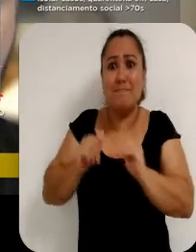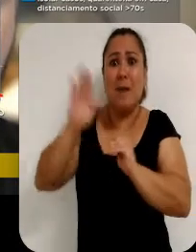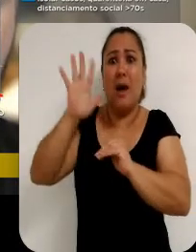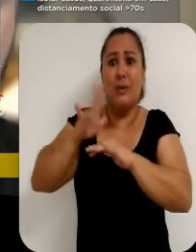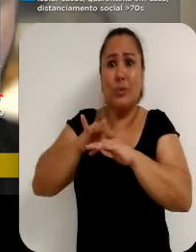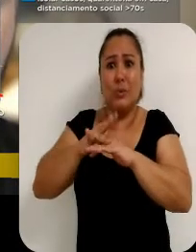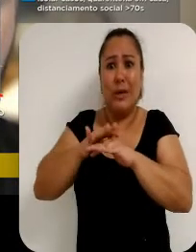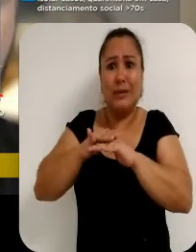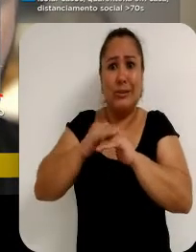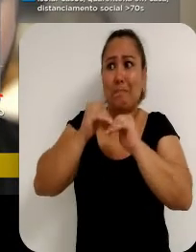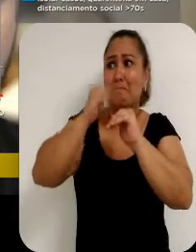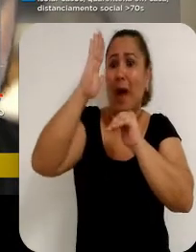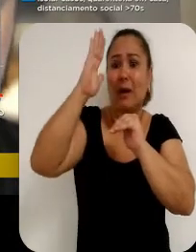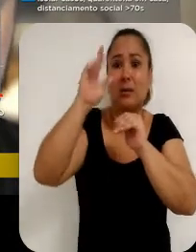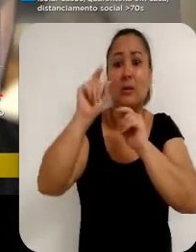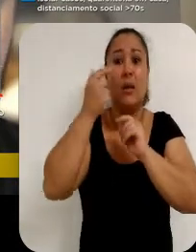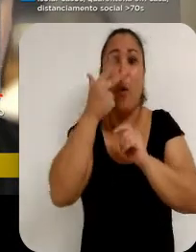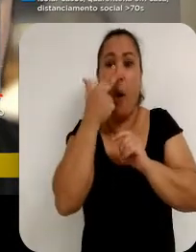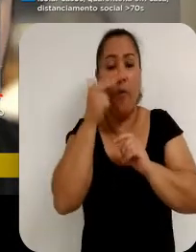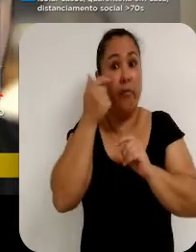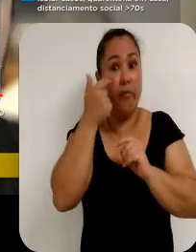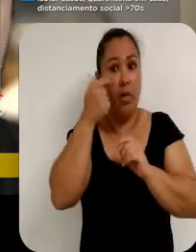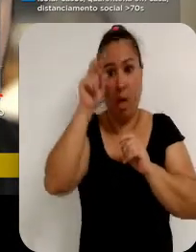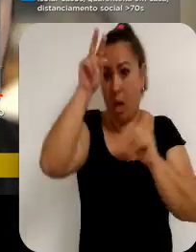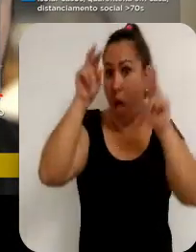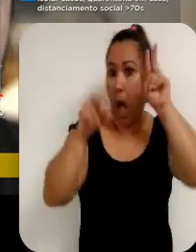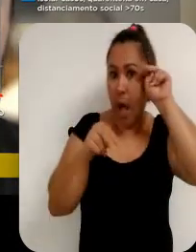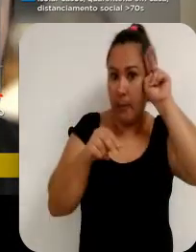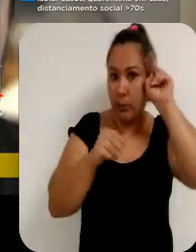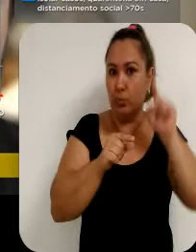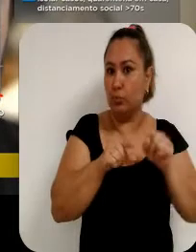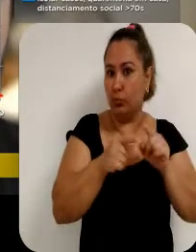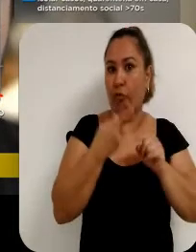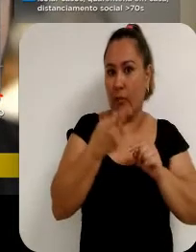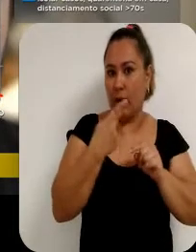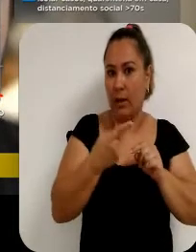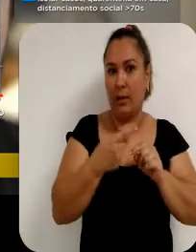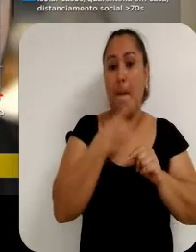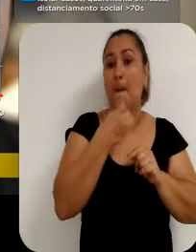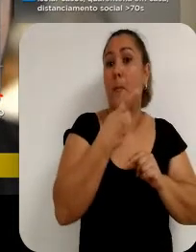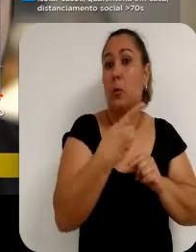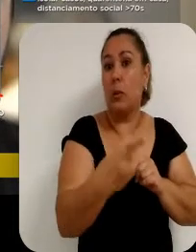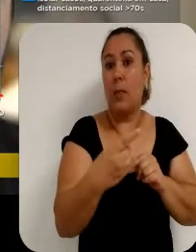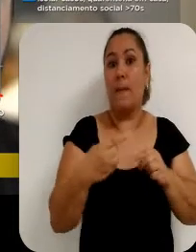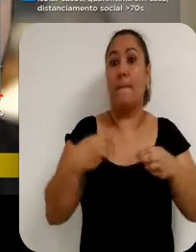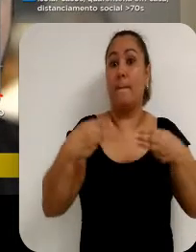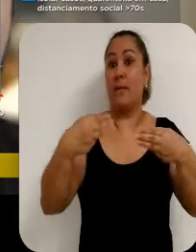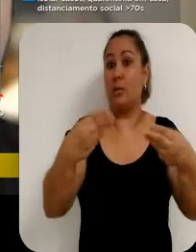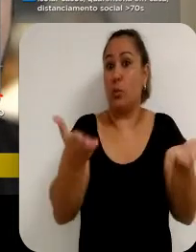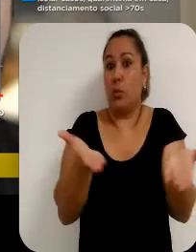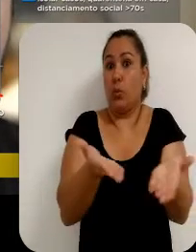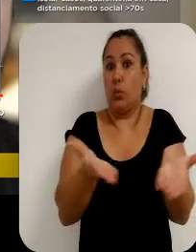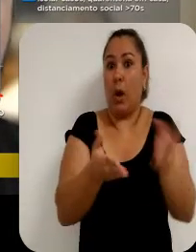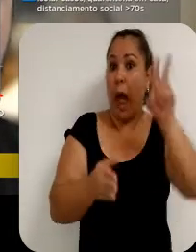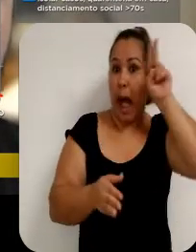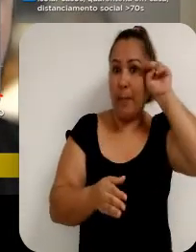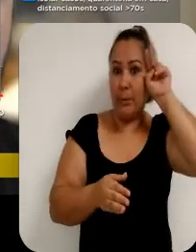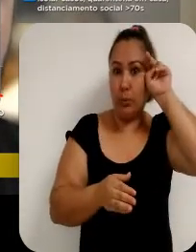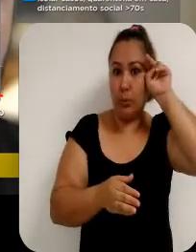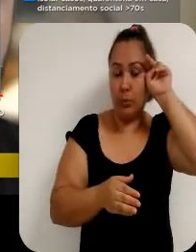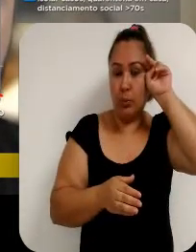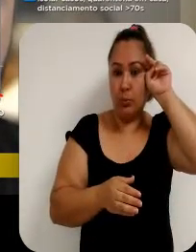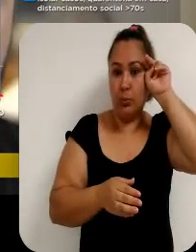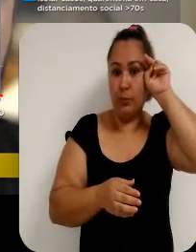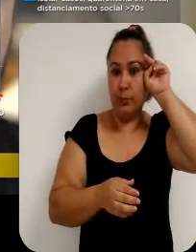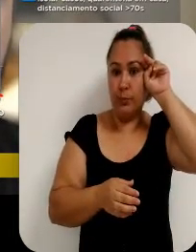abril. Como disse o pronunciamento do ministro de hoje, em abril, o sistema de